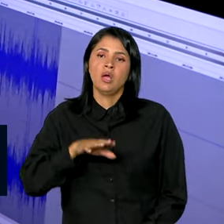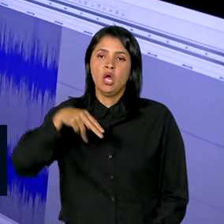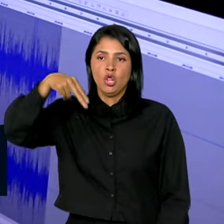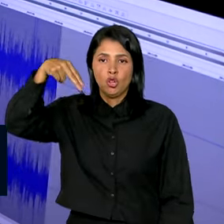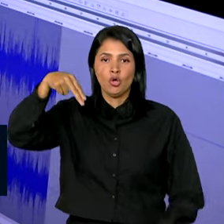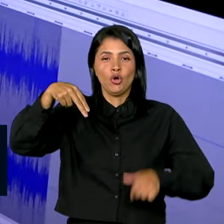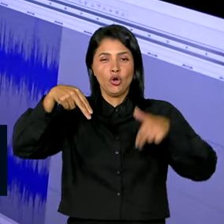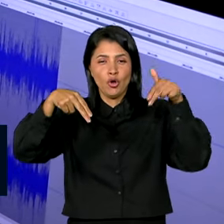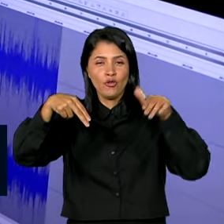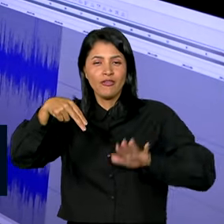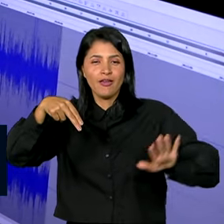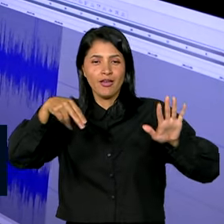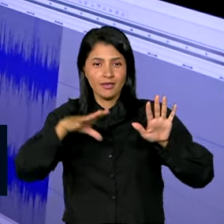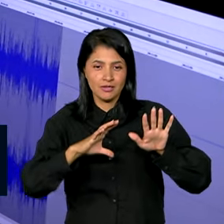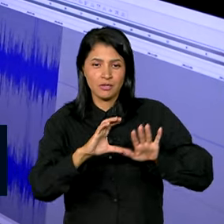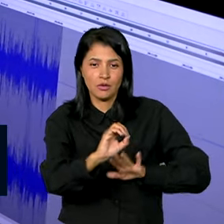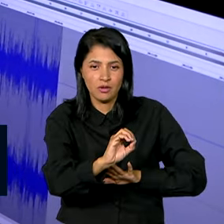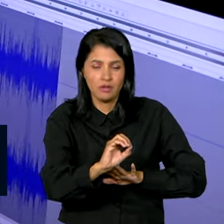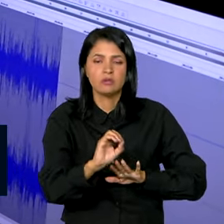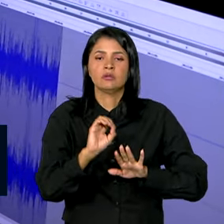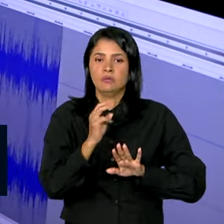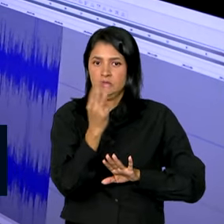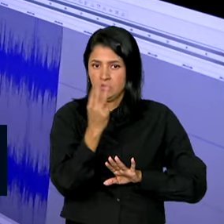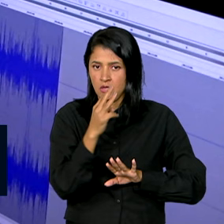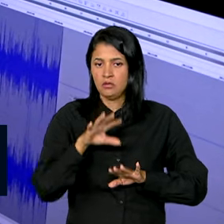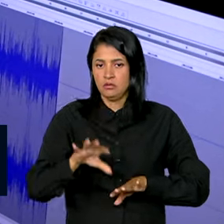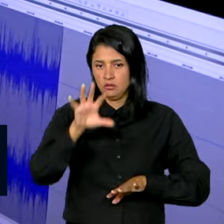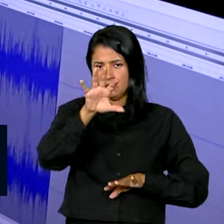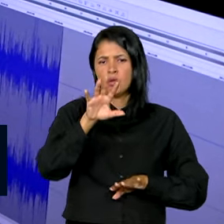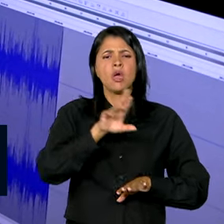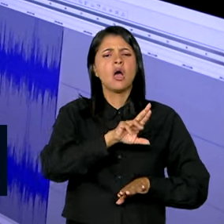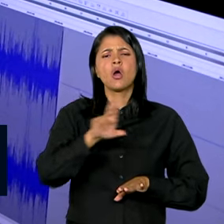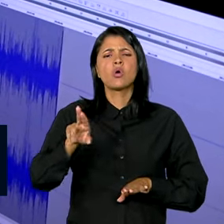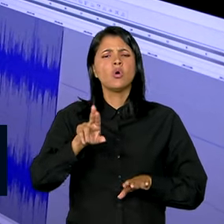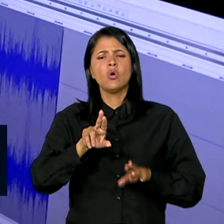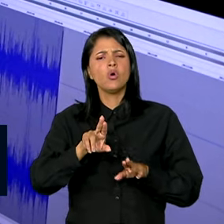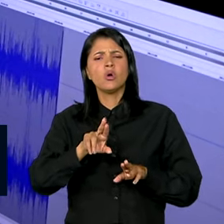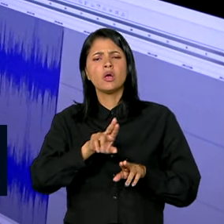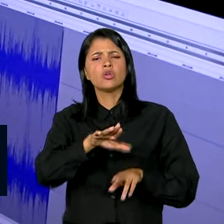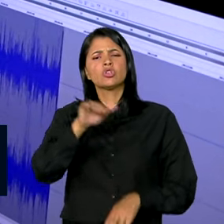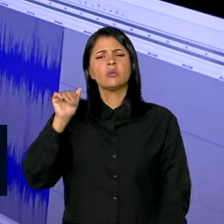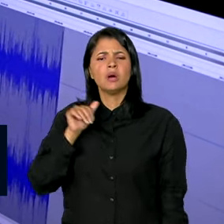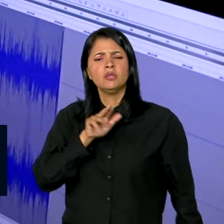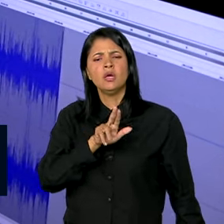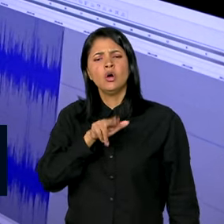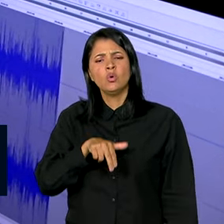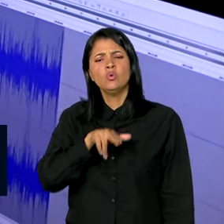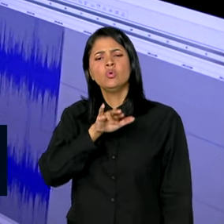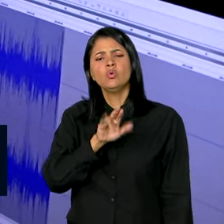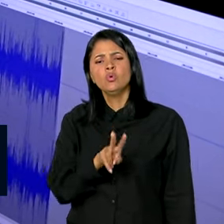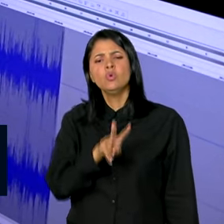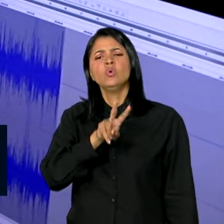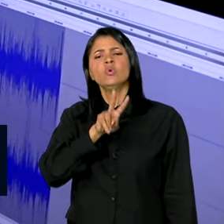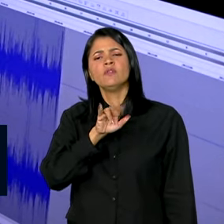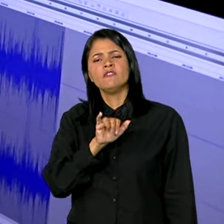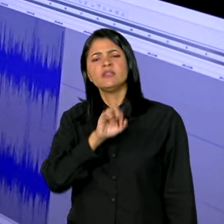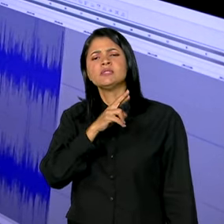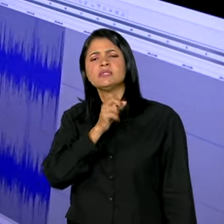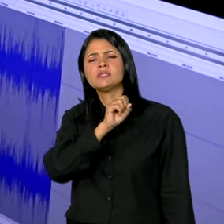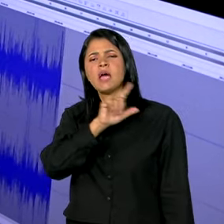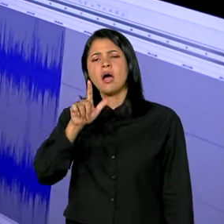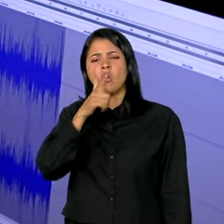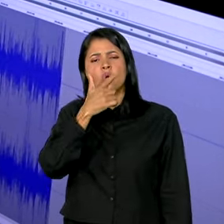e Centro-Oeste. E eu queria que a senhora falasse também da chamada Universal, né, que é outro edital, ou não sei se é uma